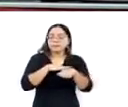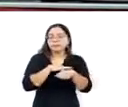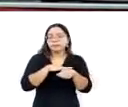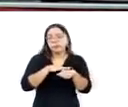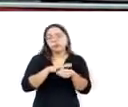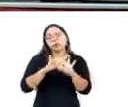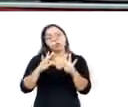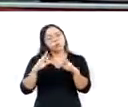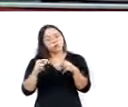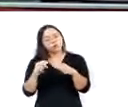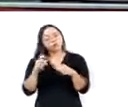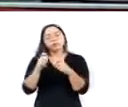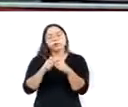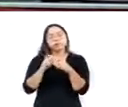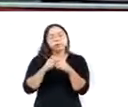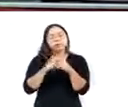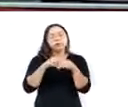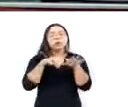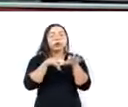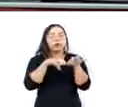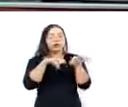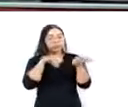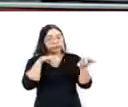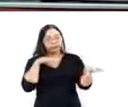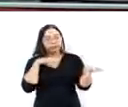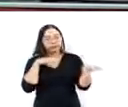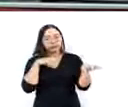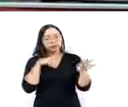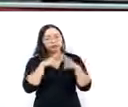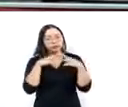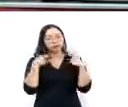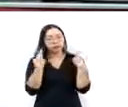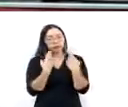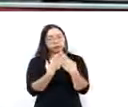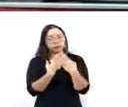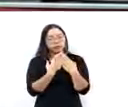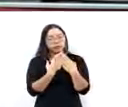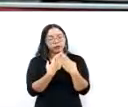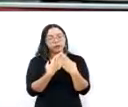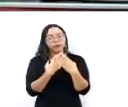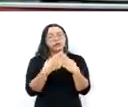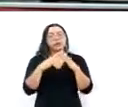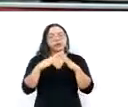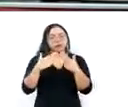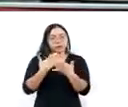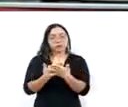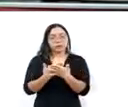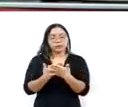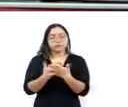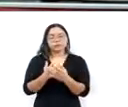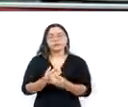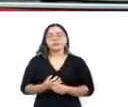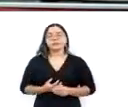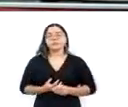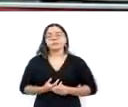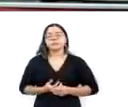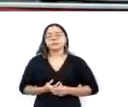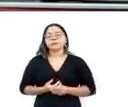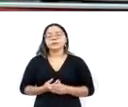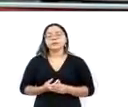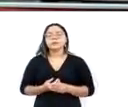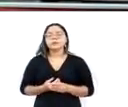essa conversa. Claro que tudo isso feito à distância, de uma forma online, né? Através das